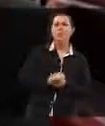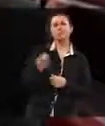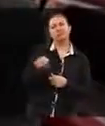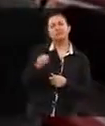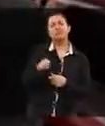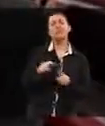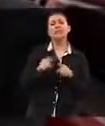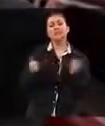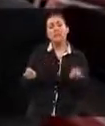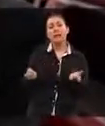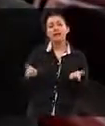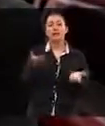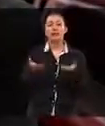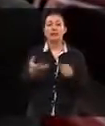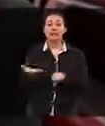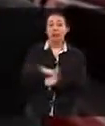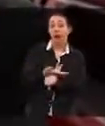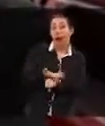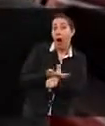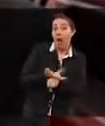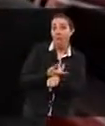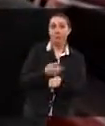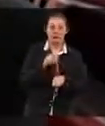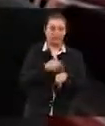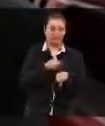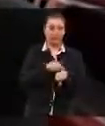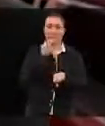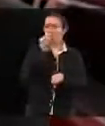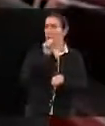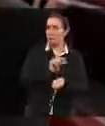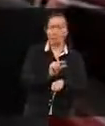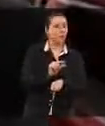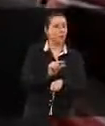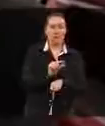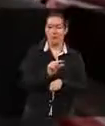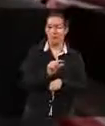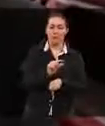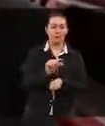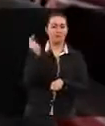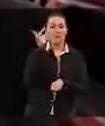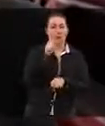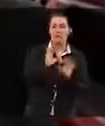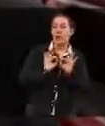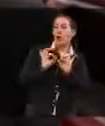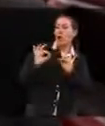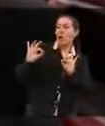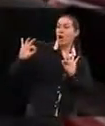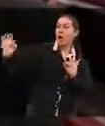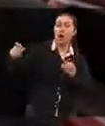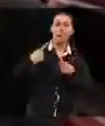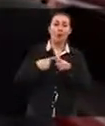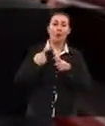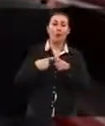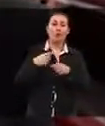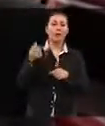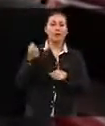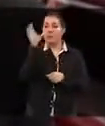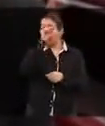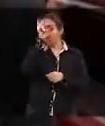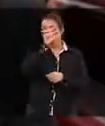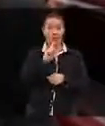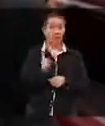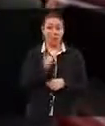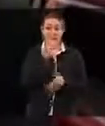Mas muitas vezes um resultado imediato e por pouco tempo. Não é um resultado a longo prazo porque não foi feita uma reeducação